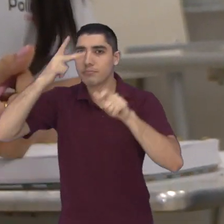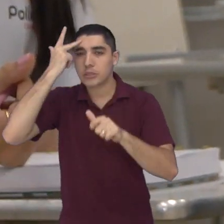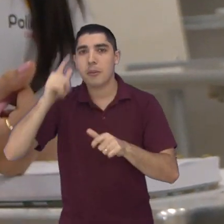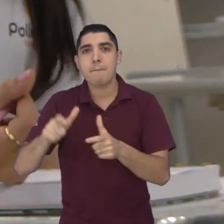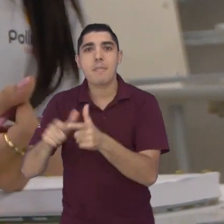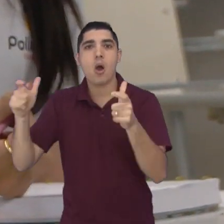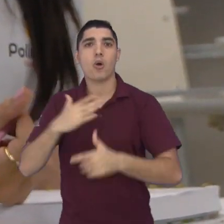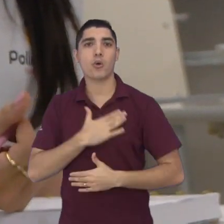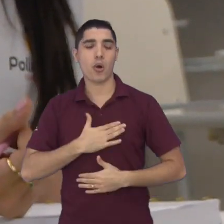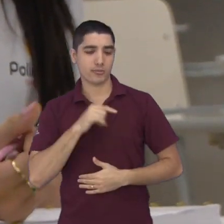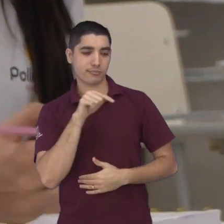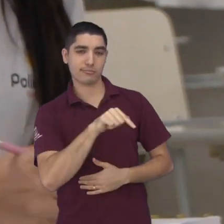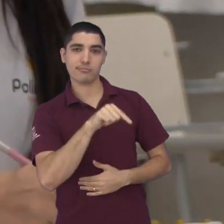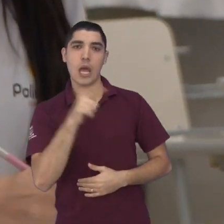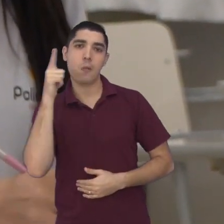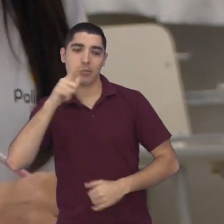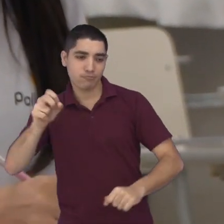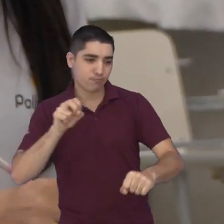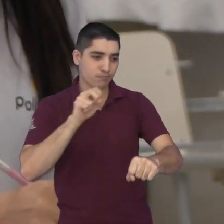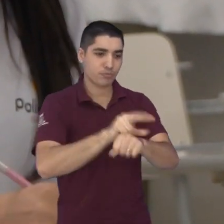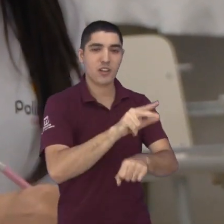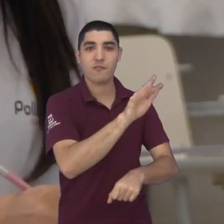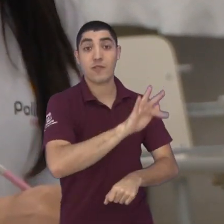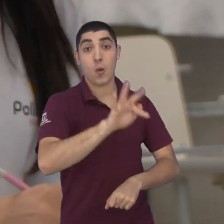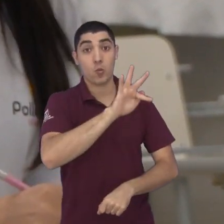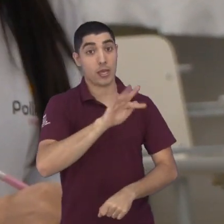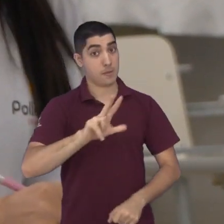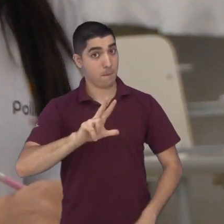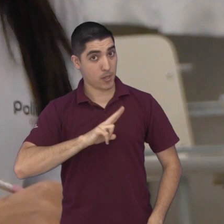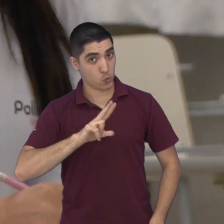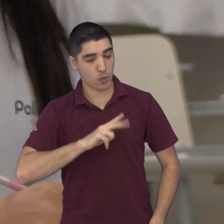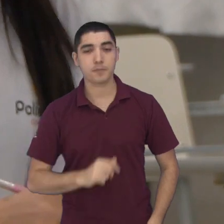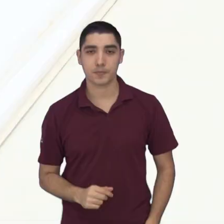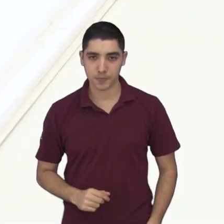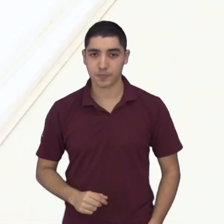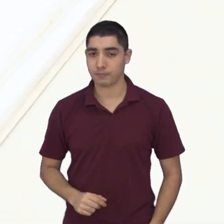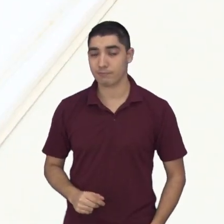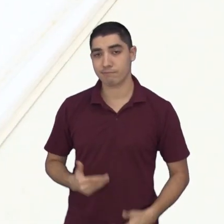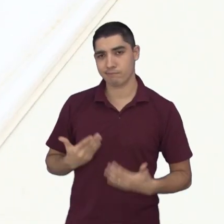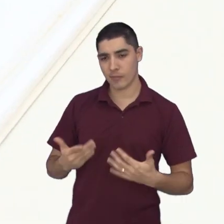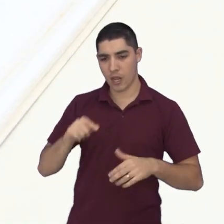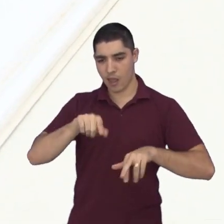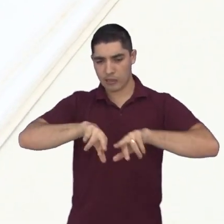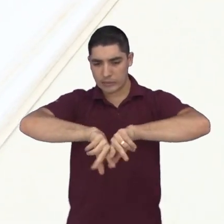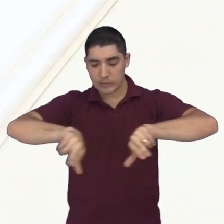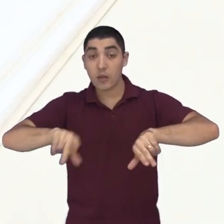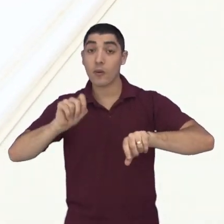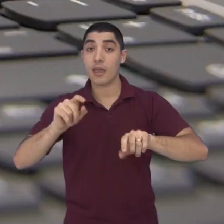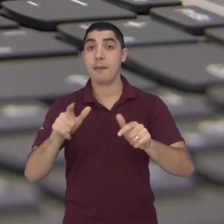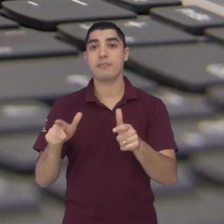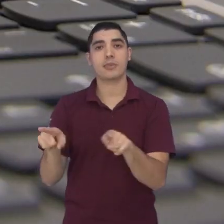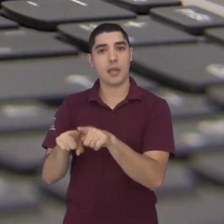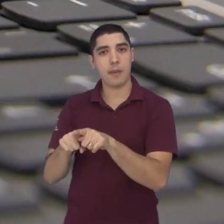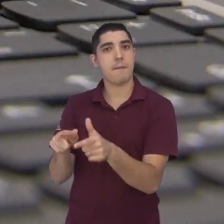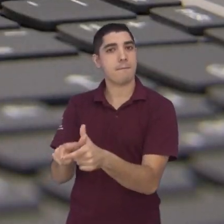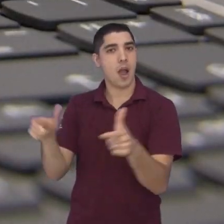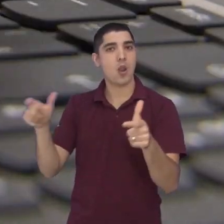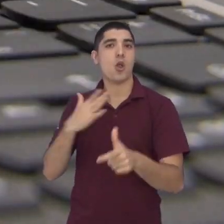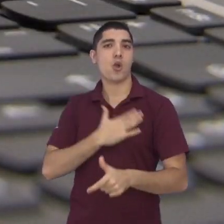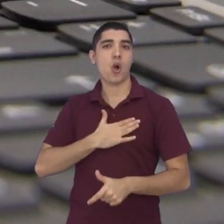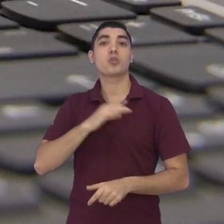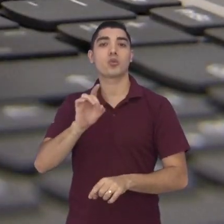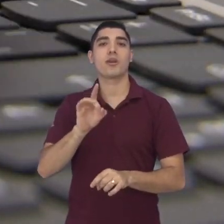procurados por estudantes que pretendem ingressar em universidades particulares dentre as modalidades a